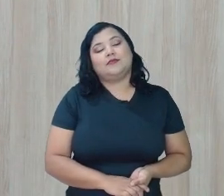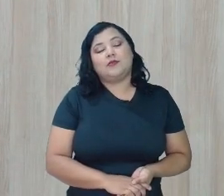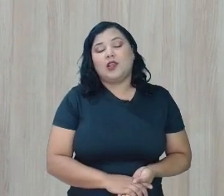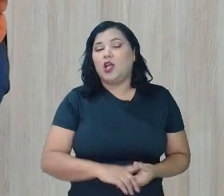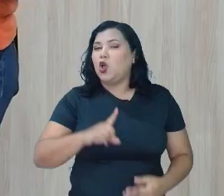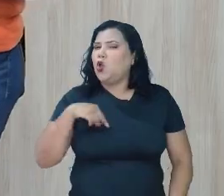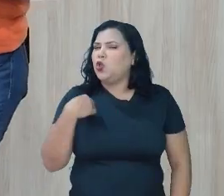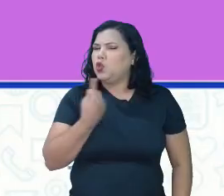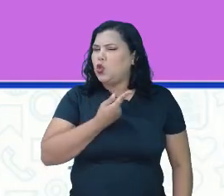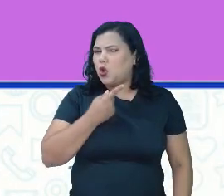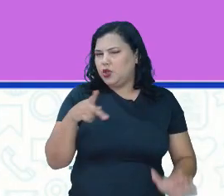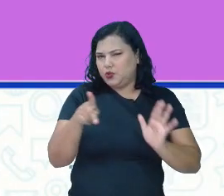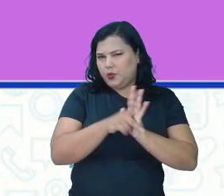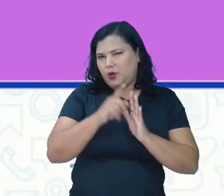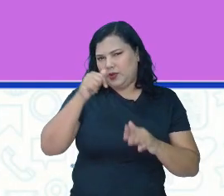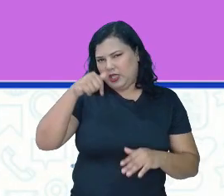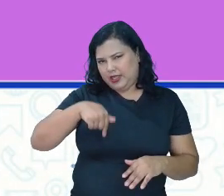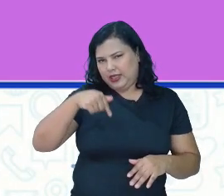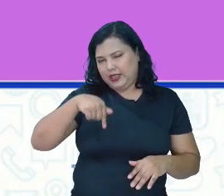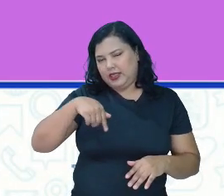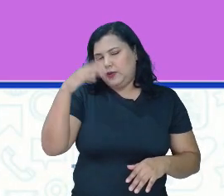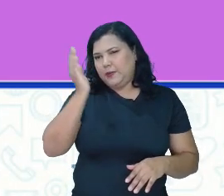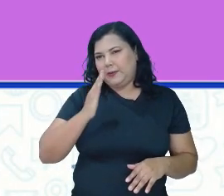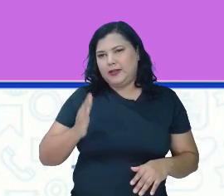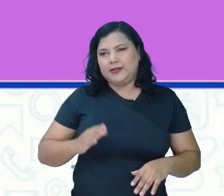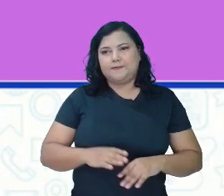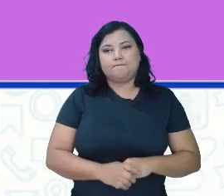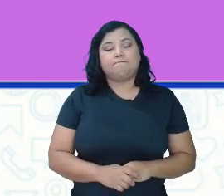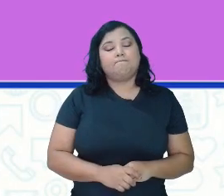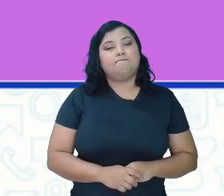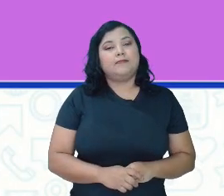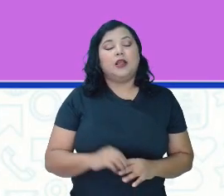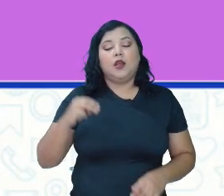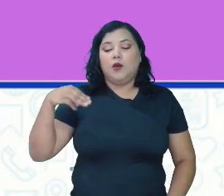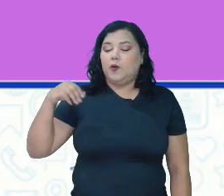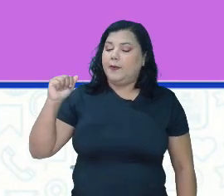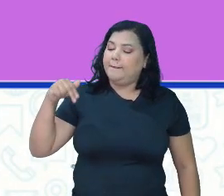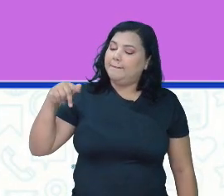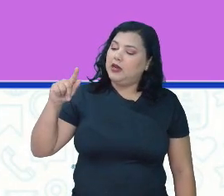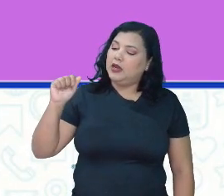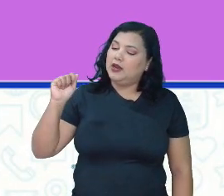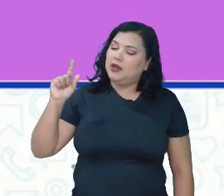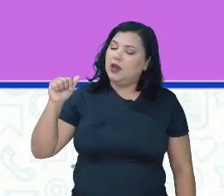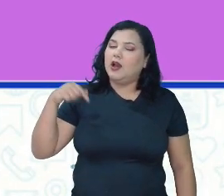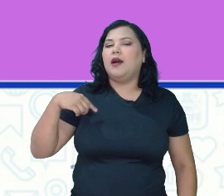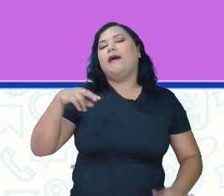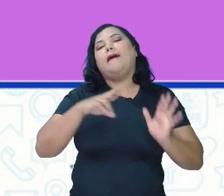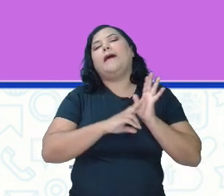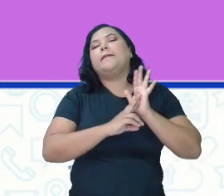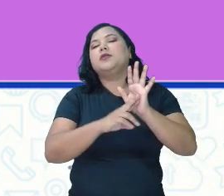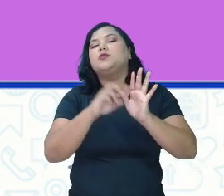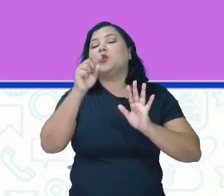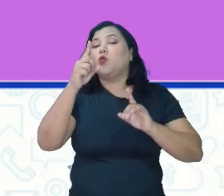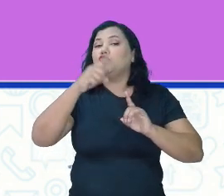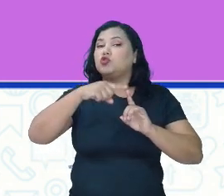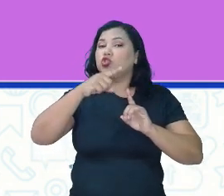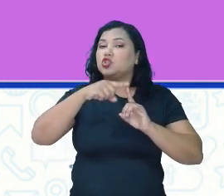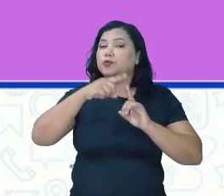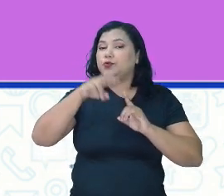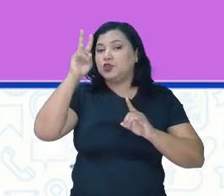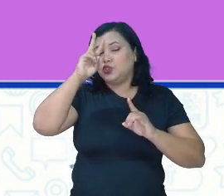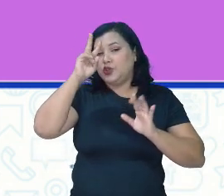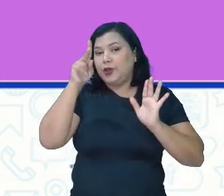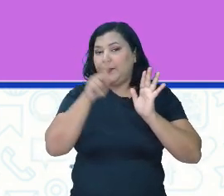Para nós ocidentais, o mangá representa um estilo de história em quadrinho, vindo